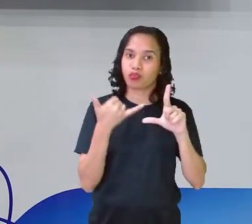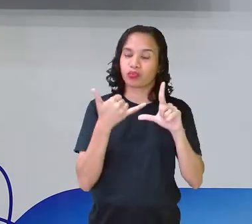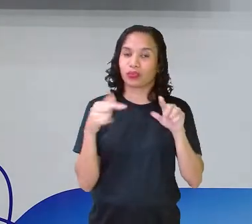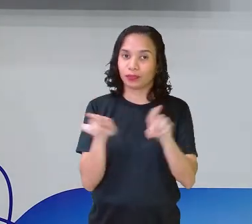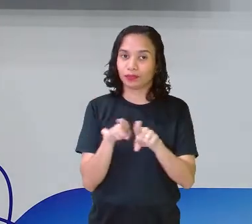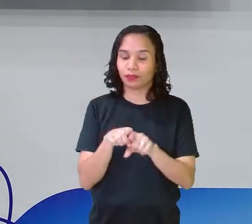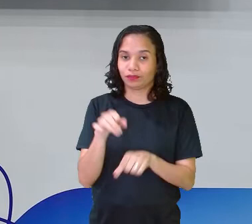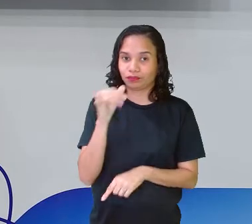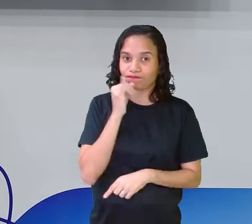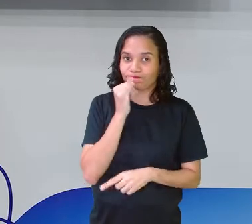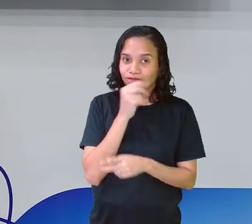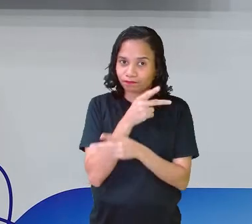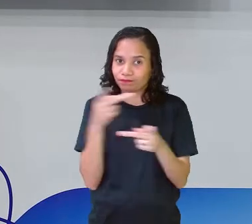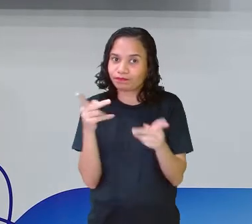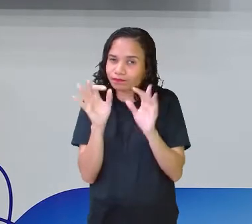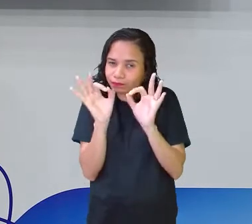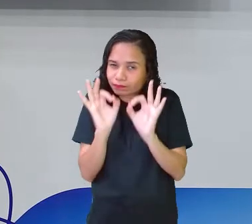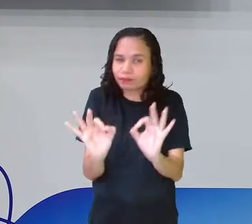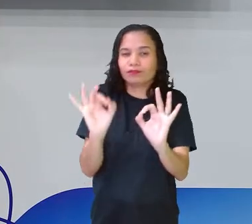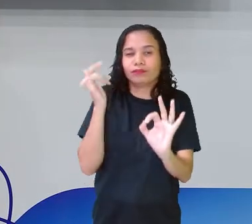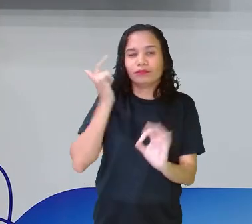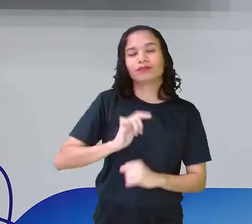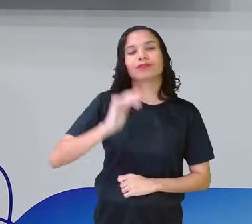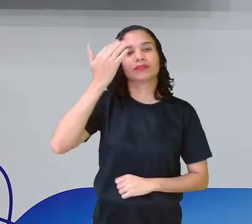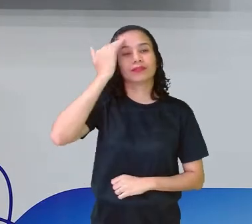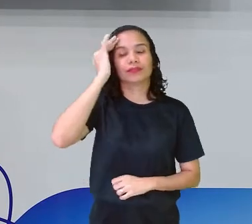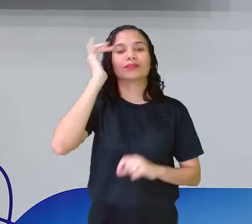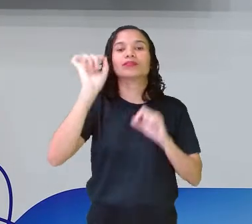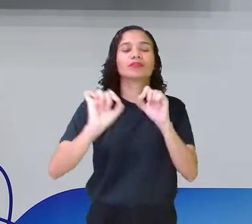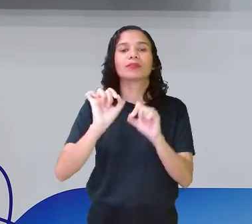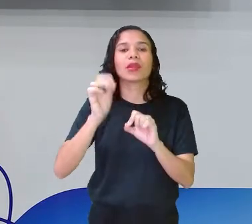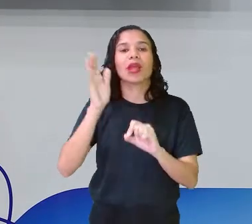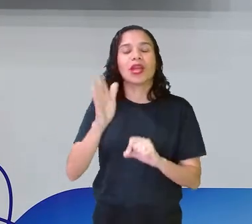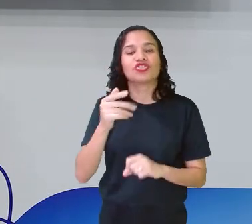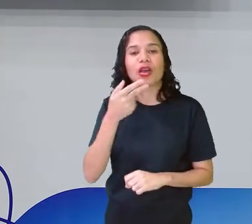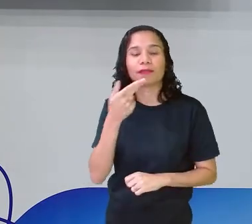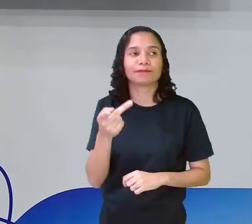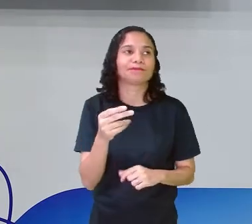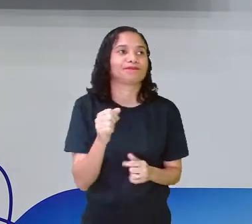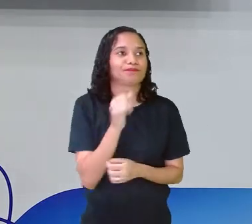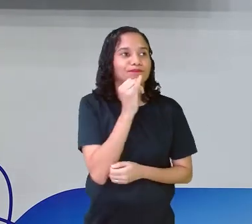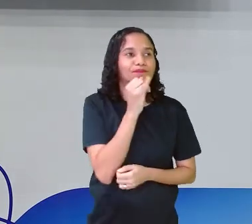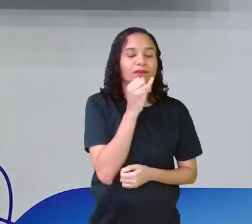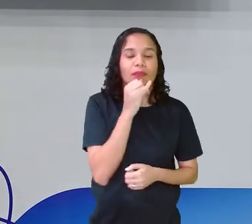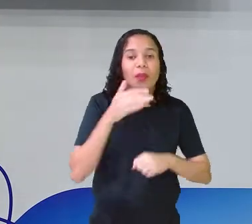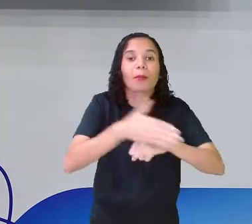exemplo que você certamente vai entender. Vocês já foram a algum parque?